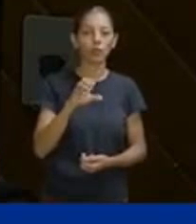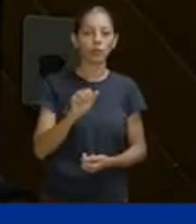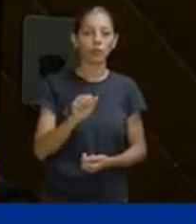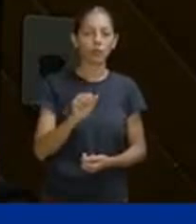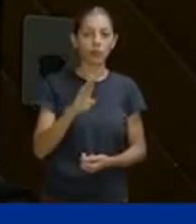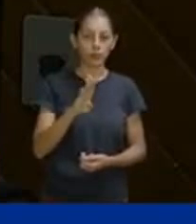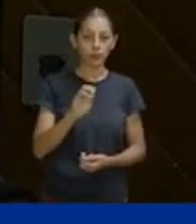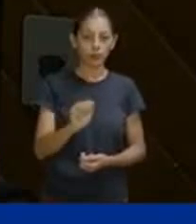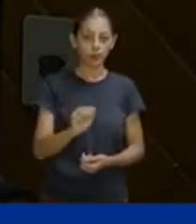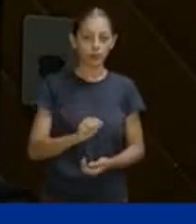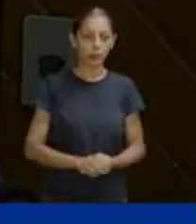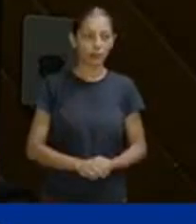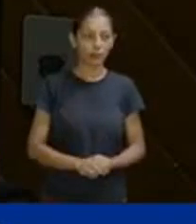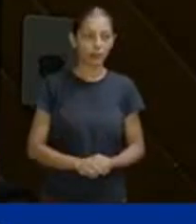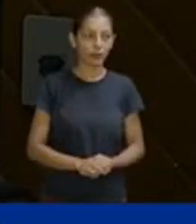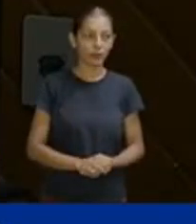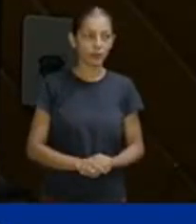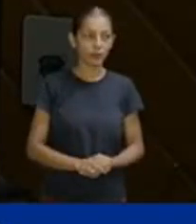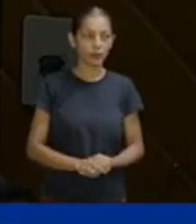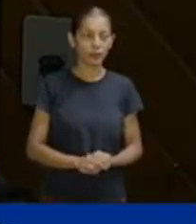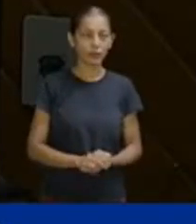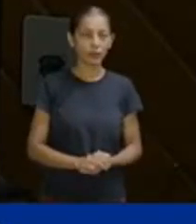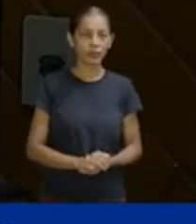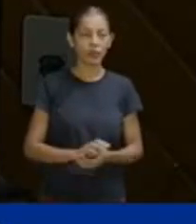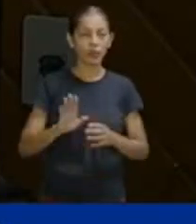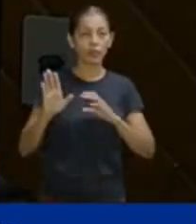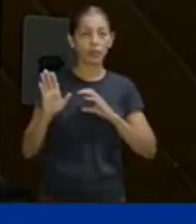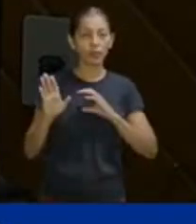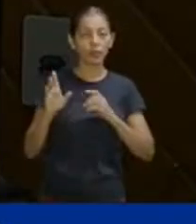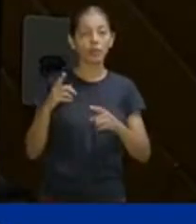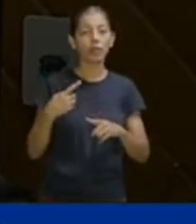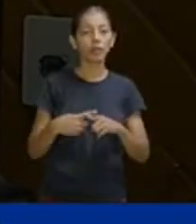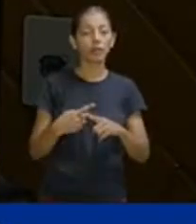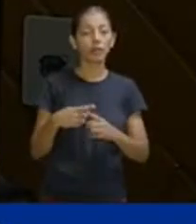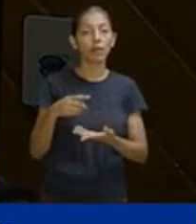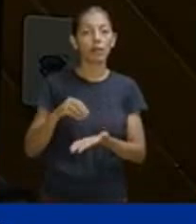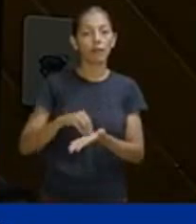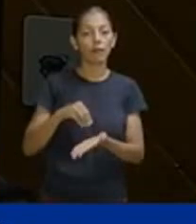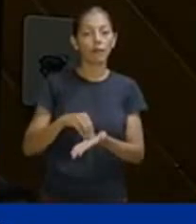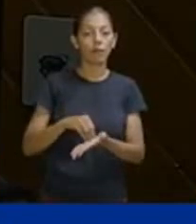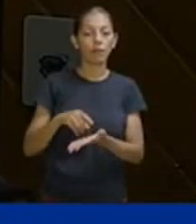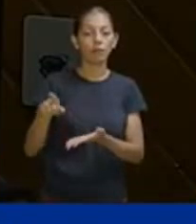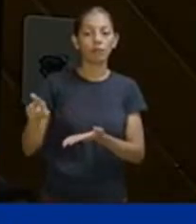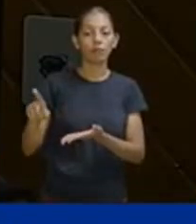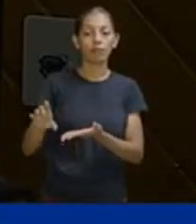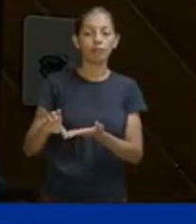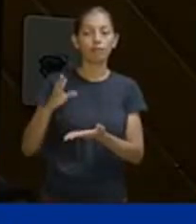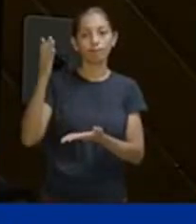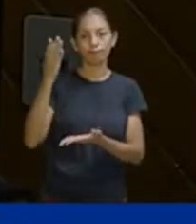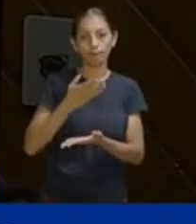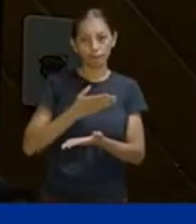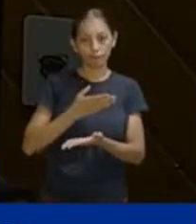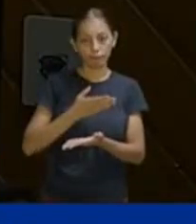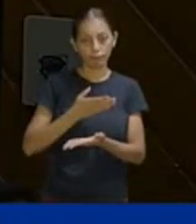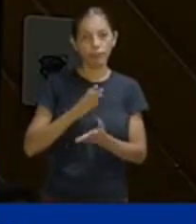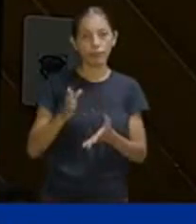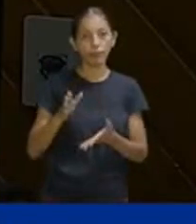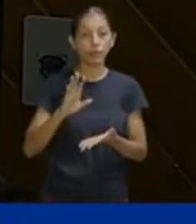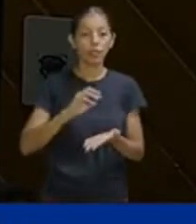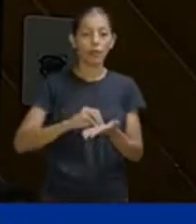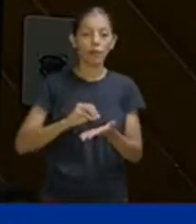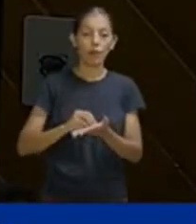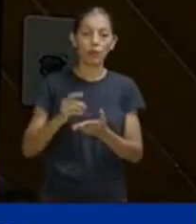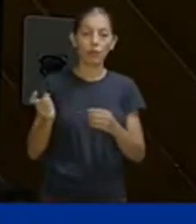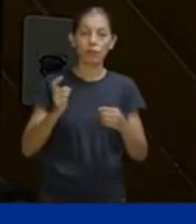de 2024, em razão de ausência de quitação eleitoral. O embargante alega omissão do acordo ao deixar